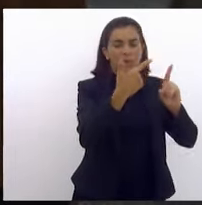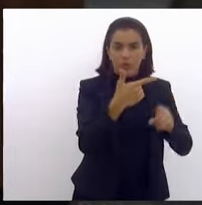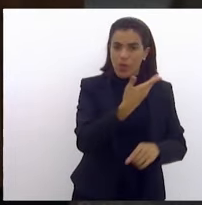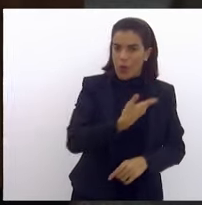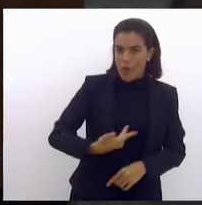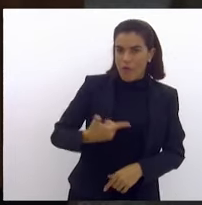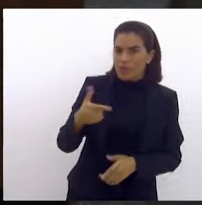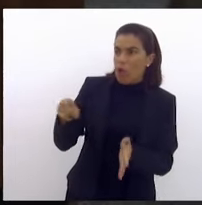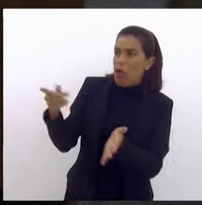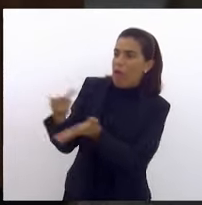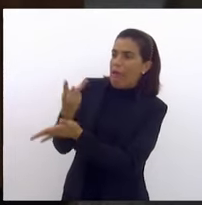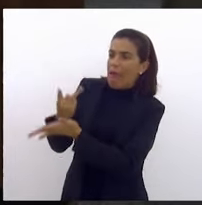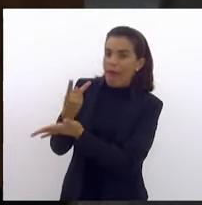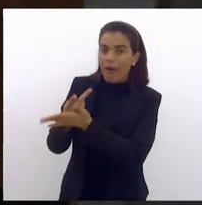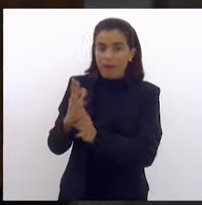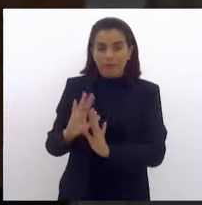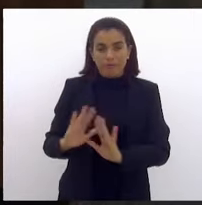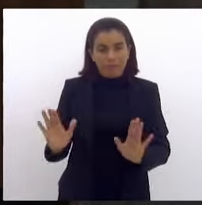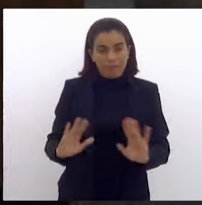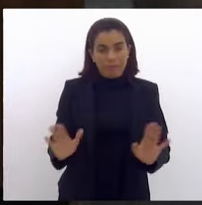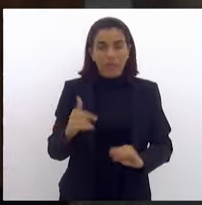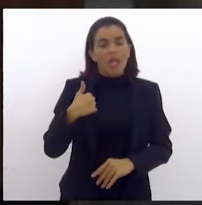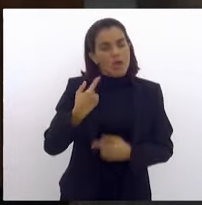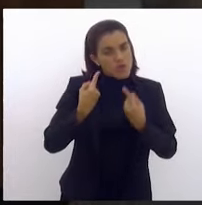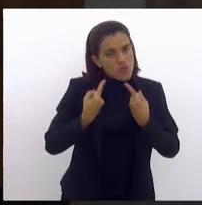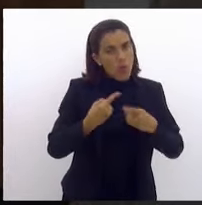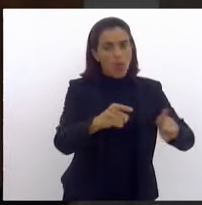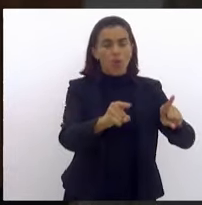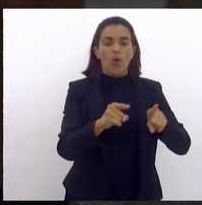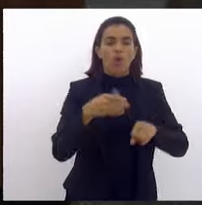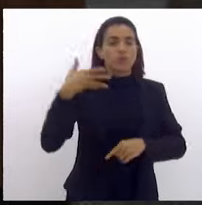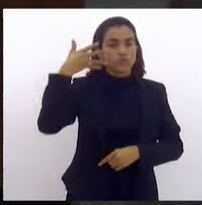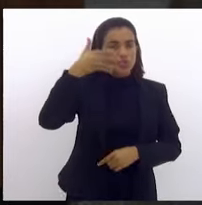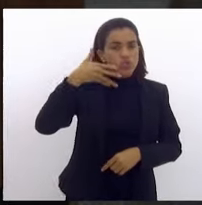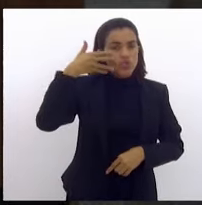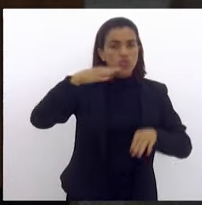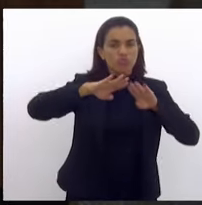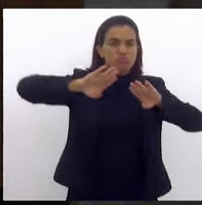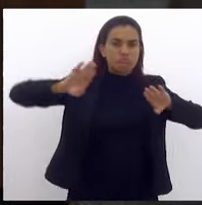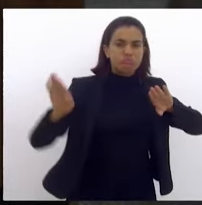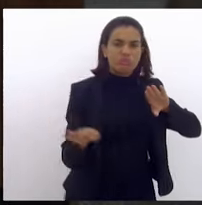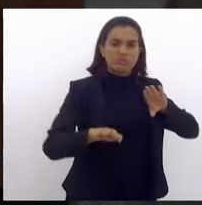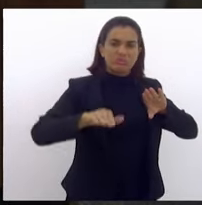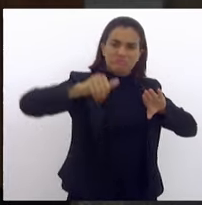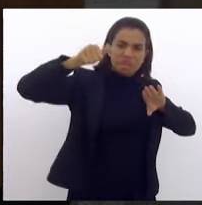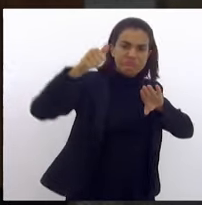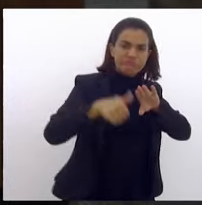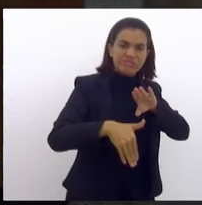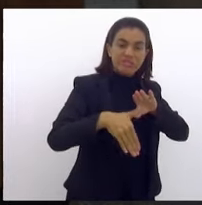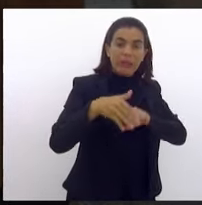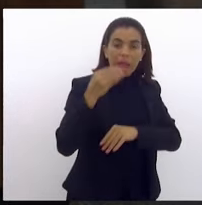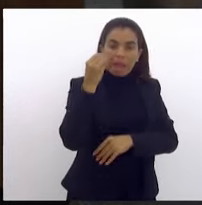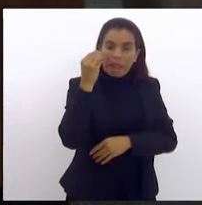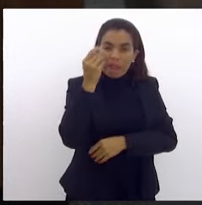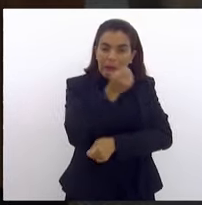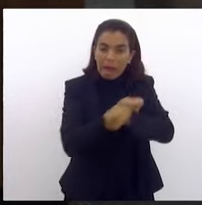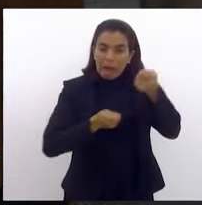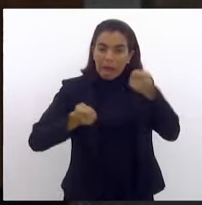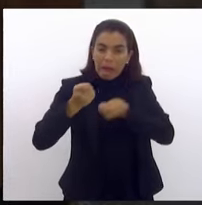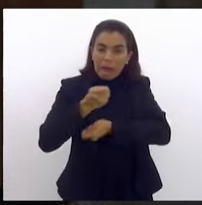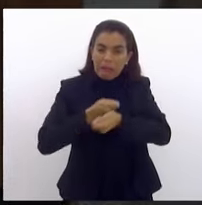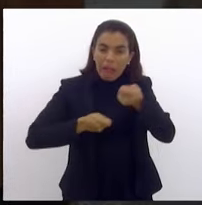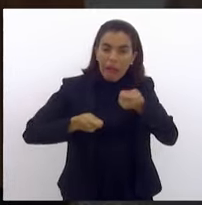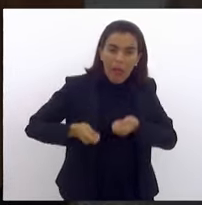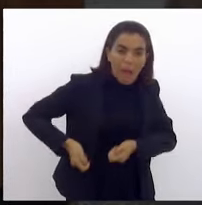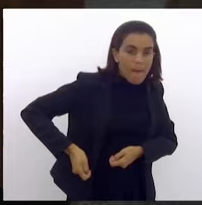que só erra. Agora, eu sou contra discurso pejorativo que tenta